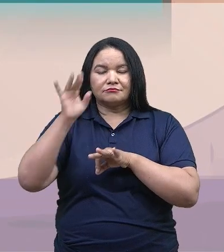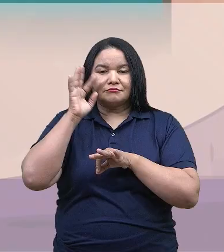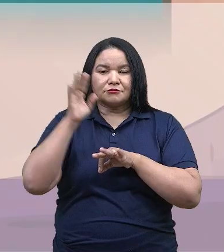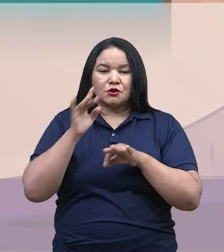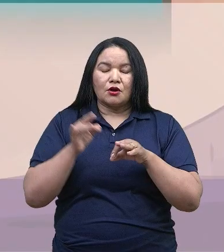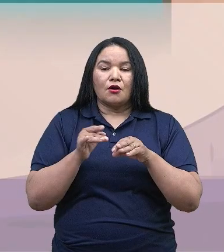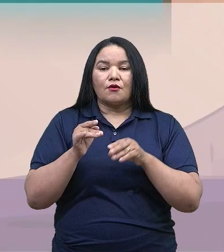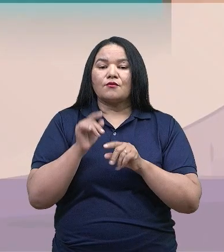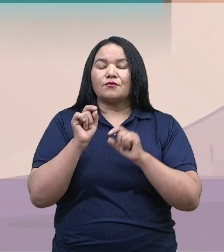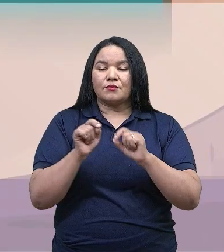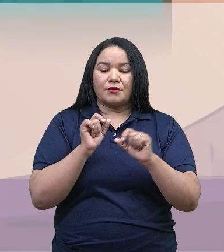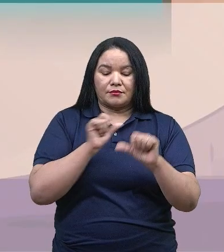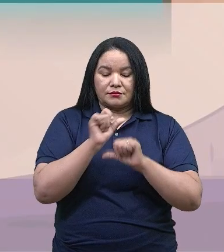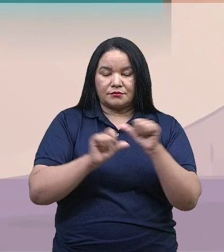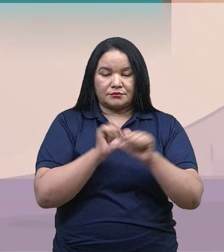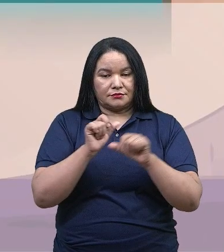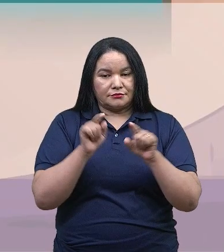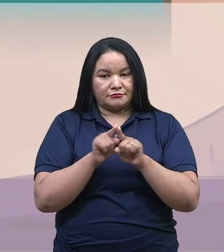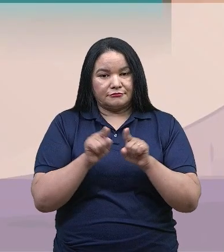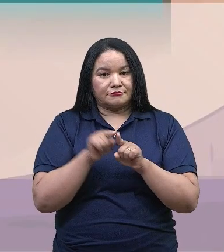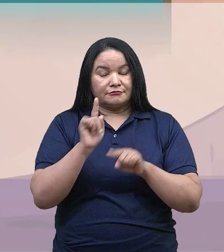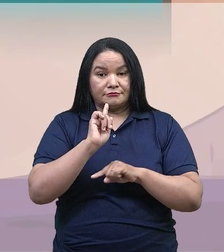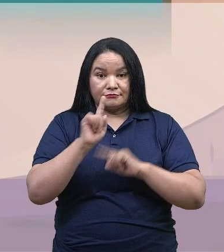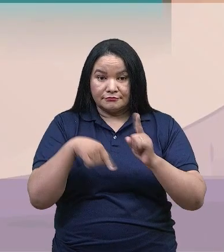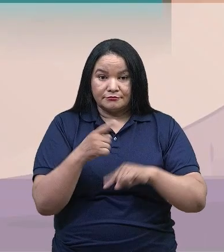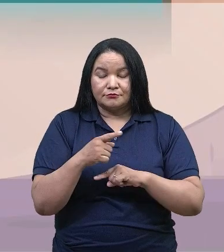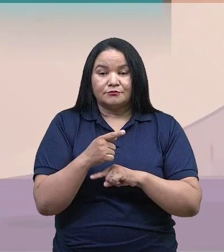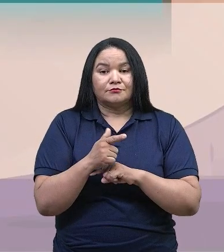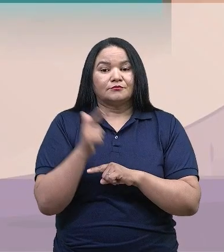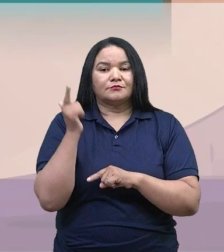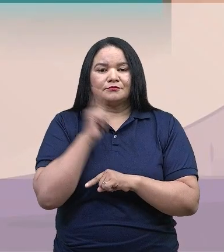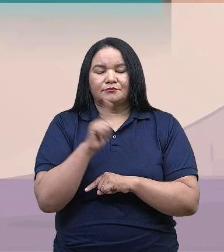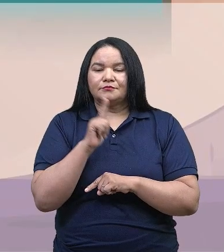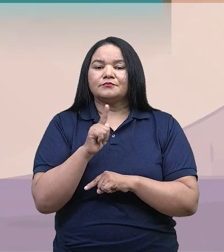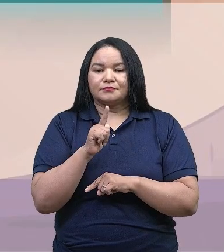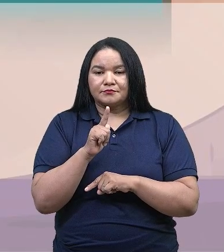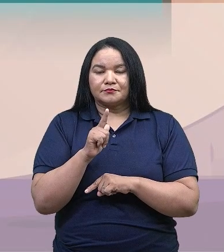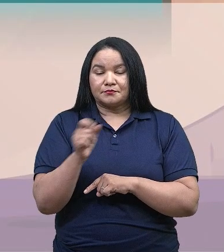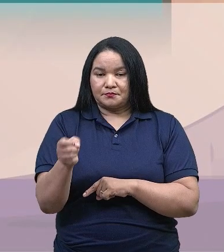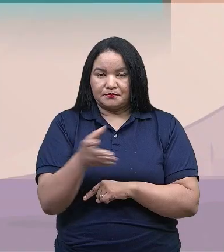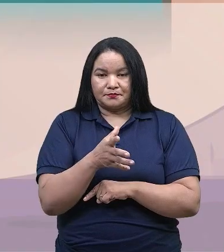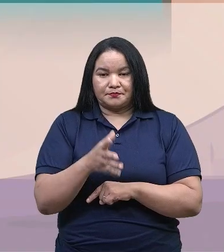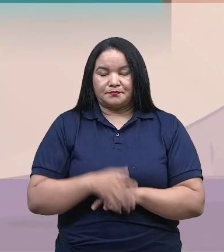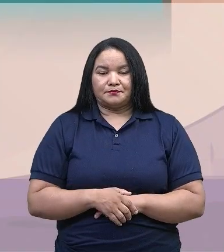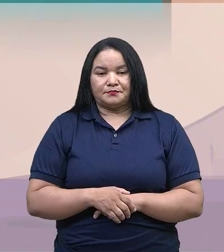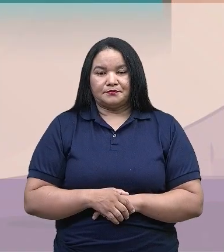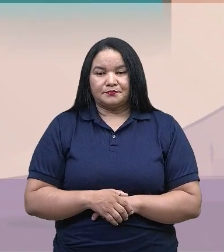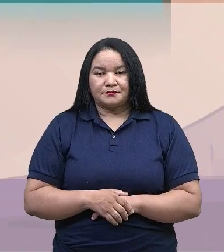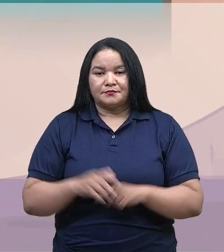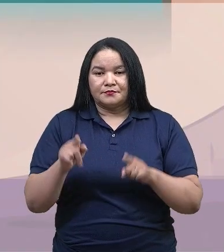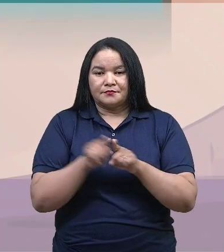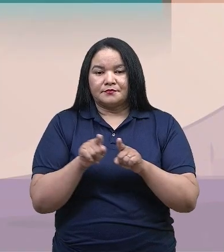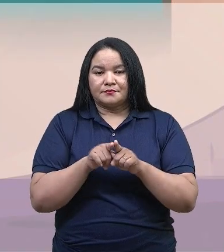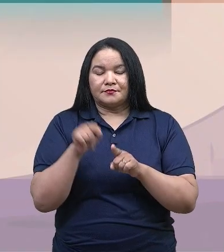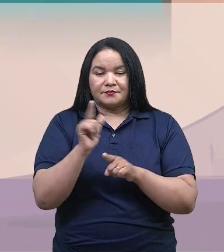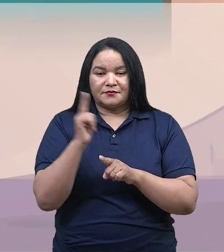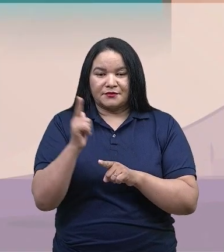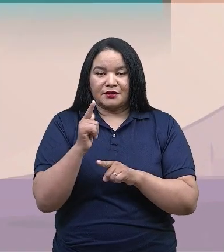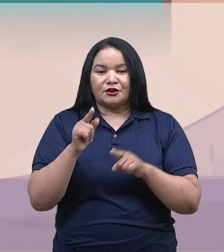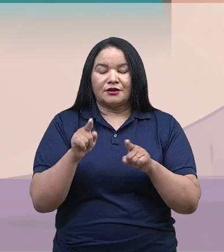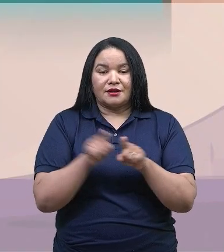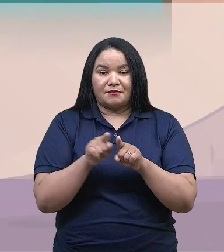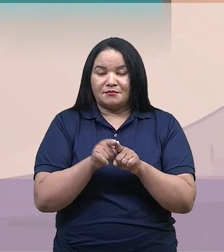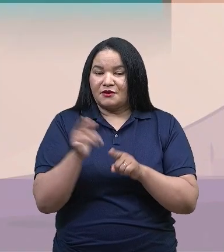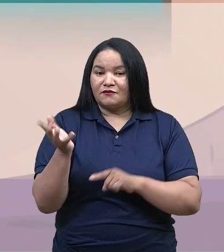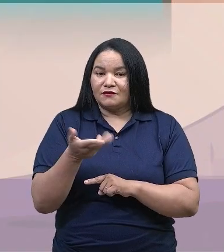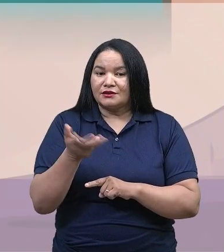variação e a modalidade ela ganhou esse novo fôlego. E claro, um aliado maior foi a velocidade e